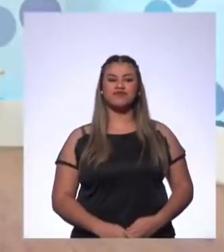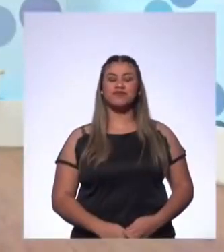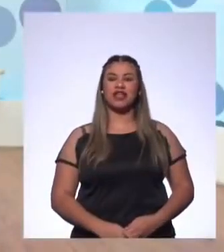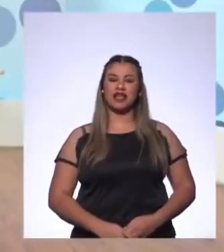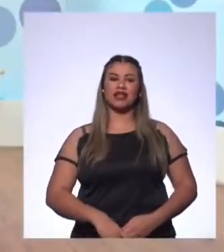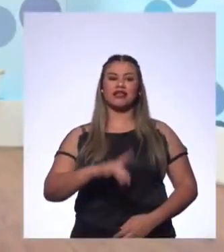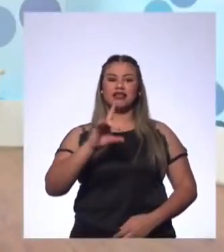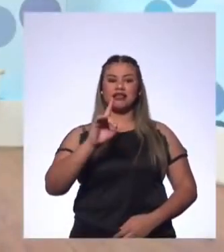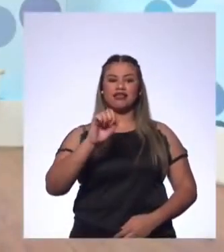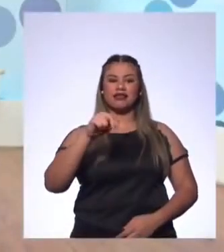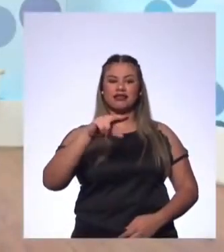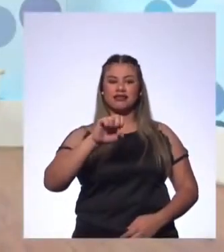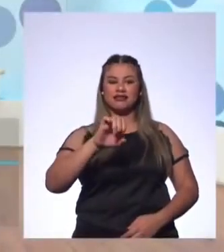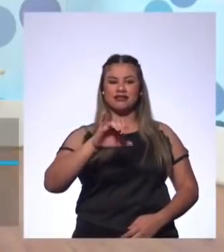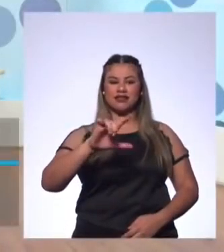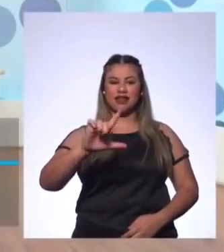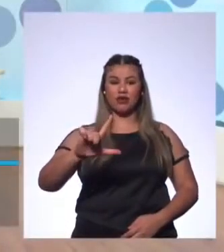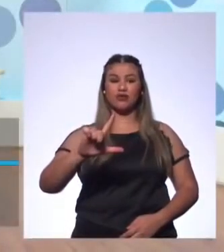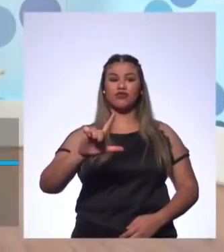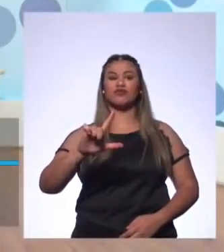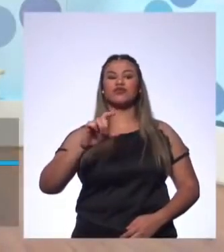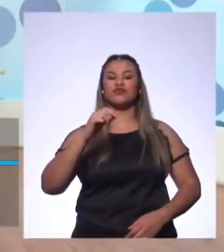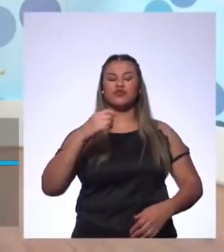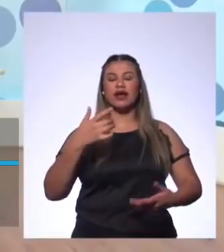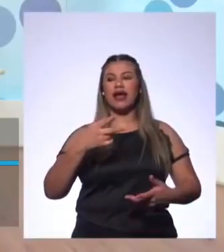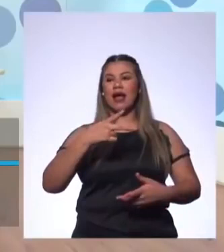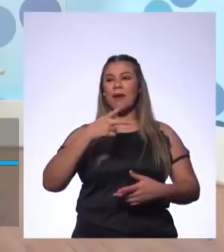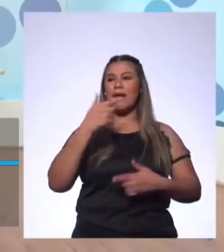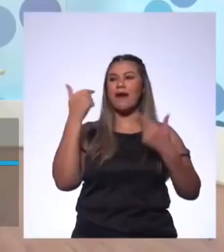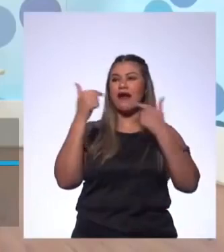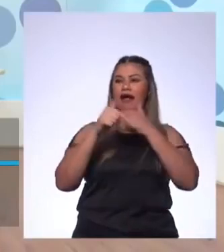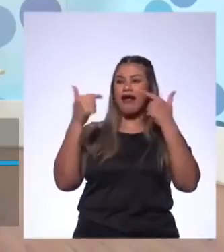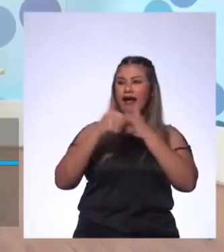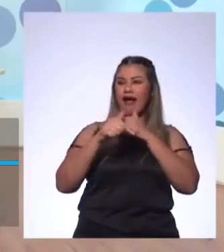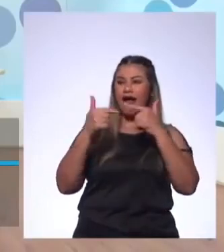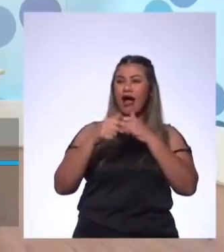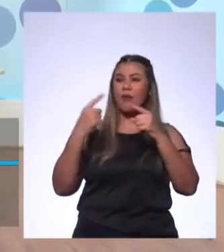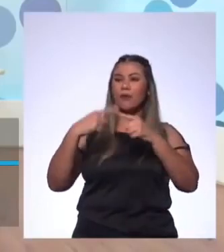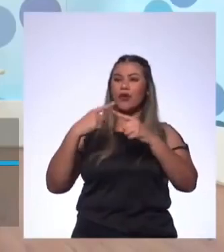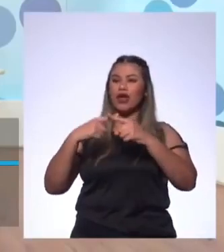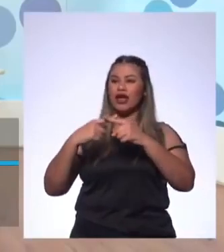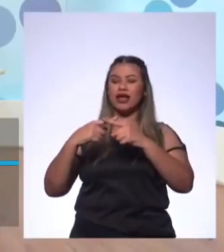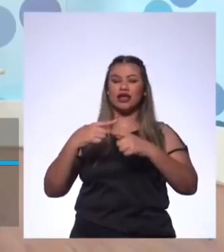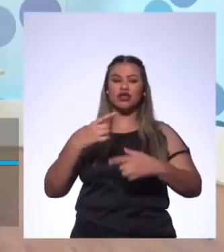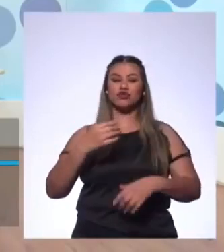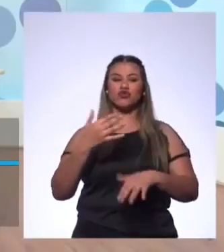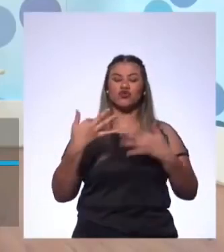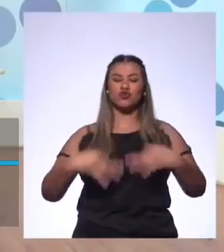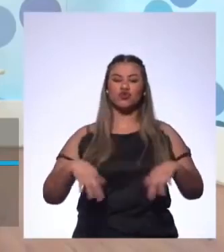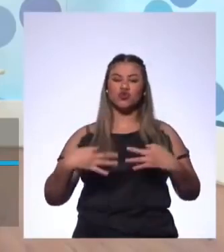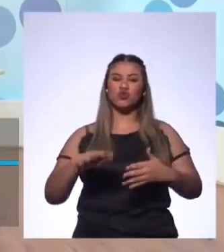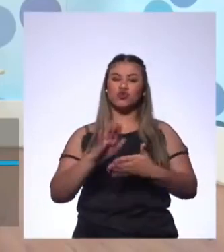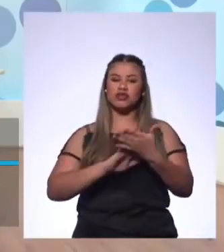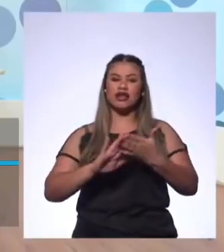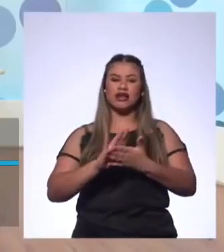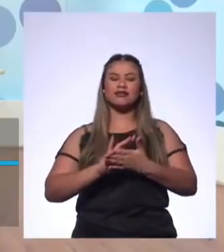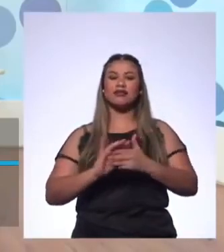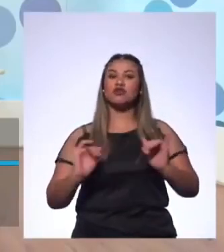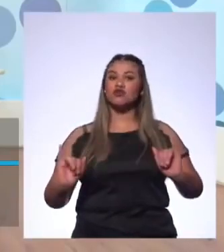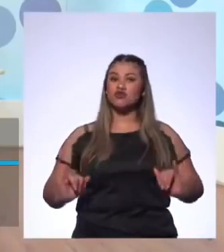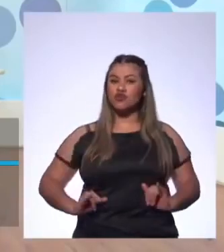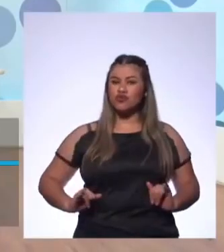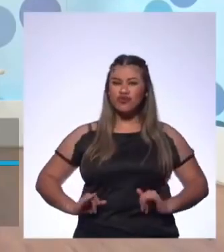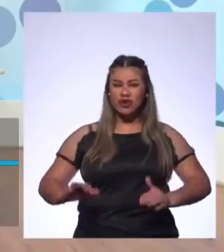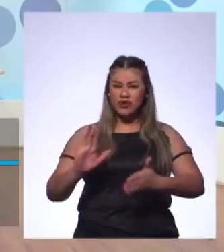sentiu. Muito bom, Daniel, é isso aí. Sorri da dor quem nunca se machucou na vida. Quem nunca sofreu ri da dor